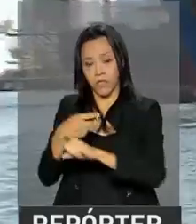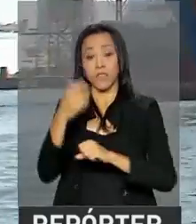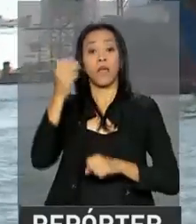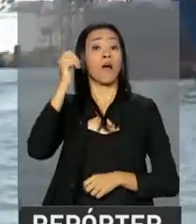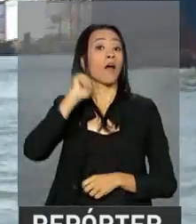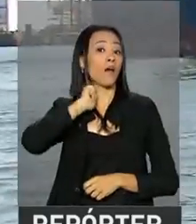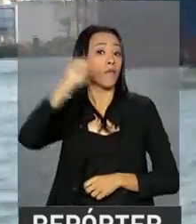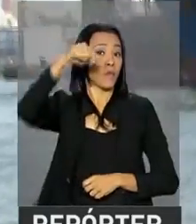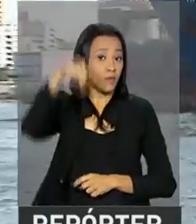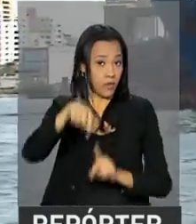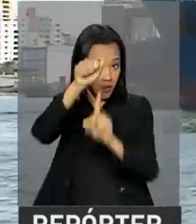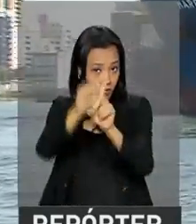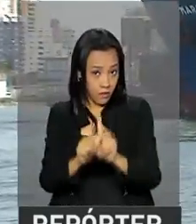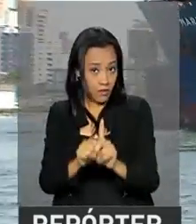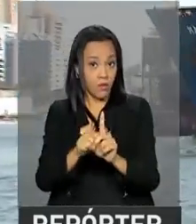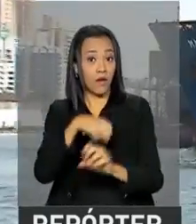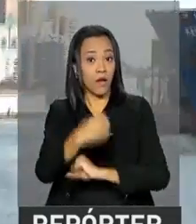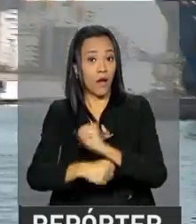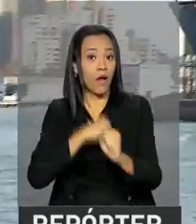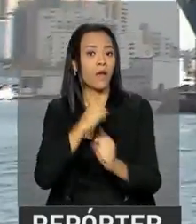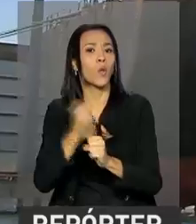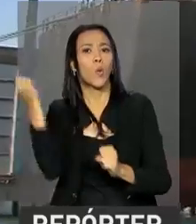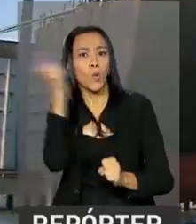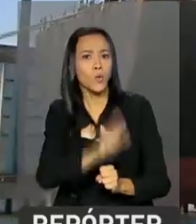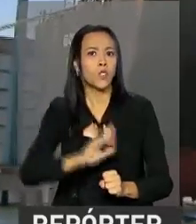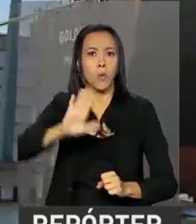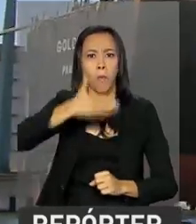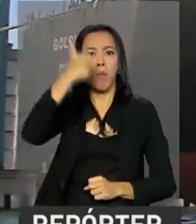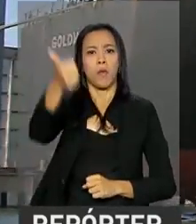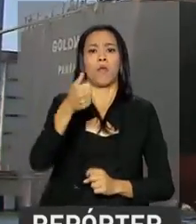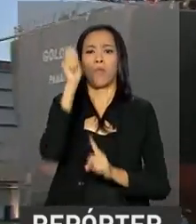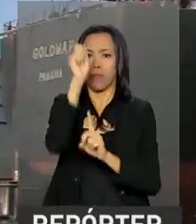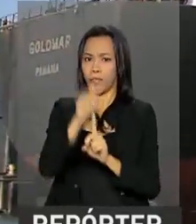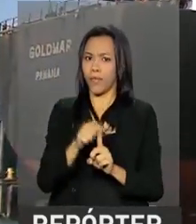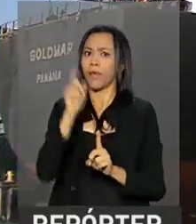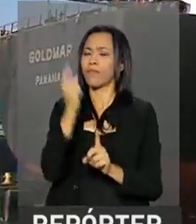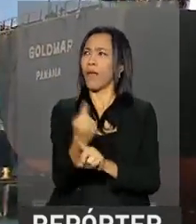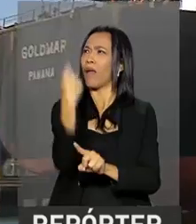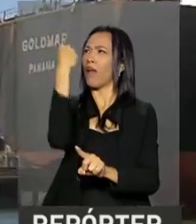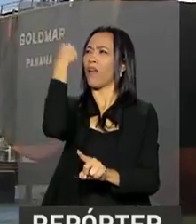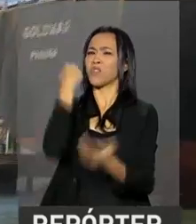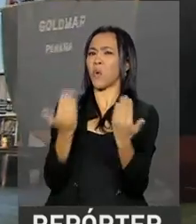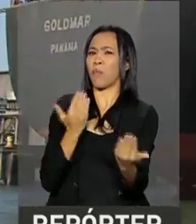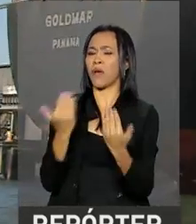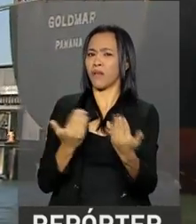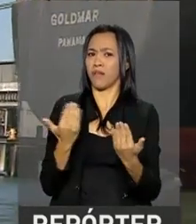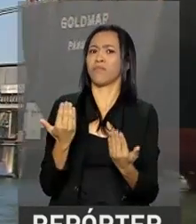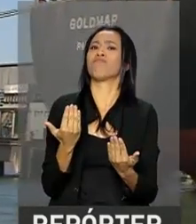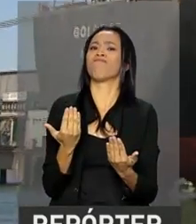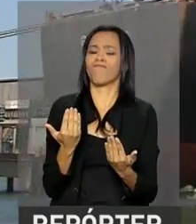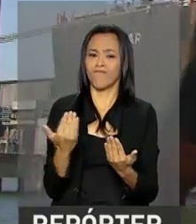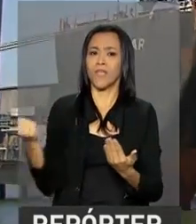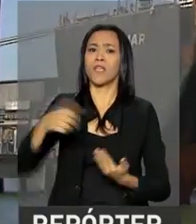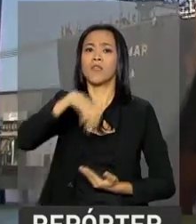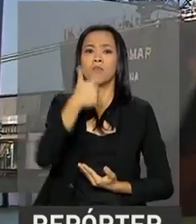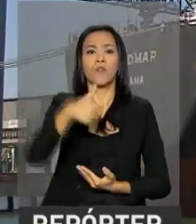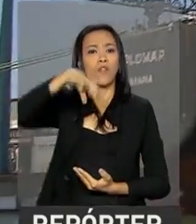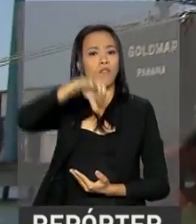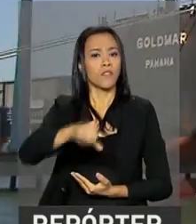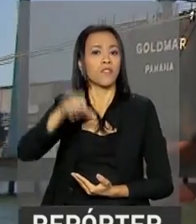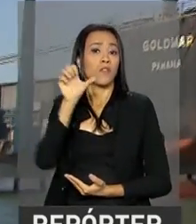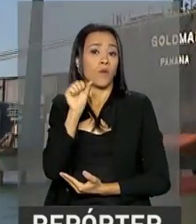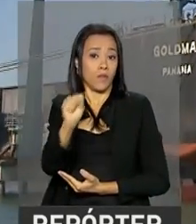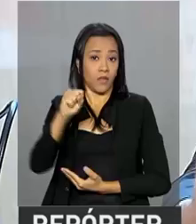deste ano o Brasil alcançou o melhor resultado para o mês registrado desde o início da série histórica em